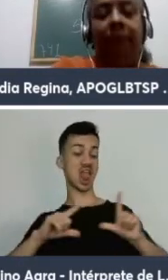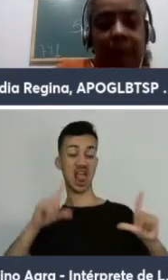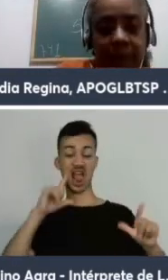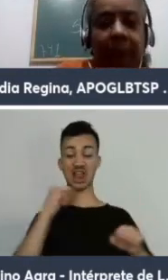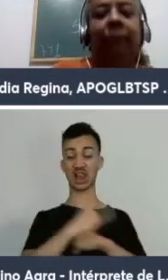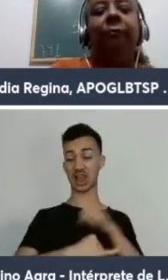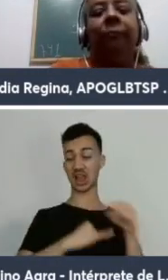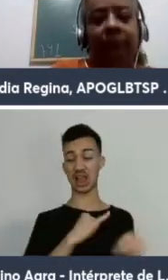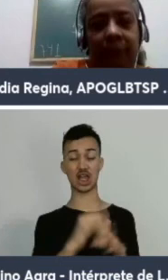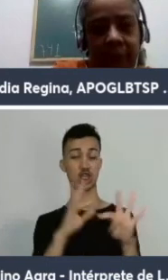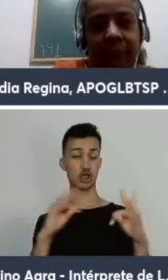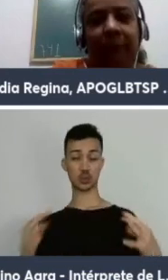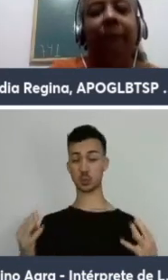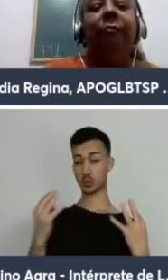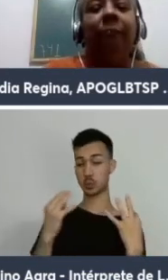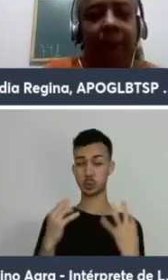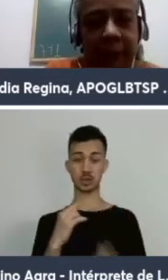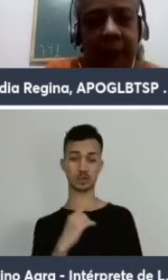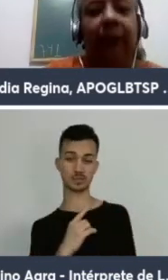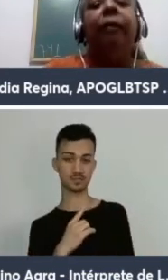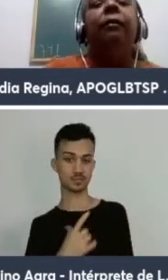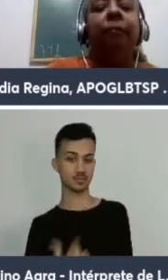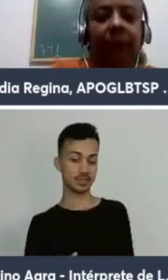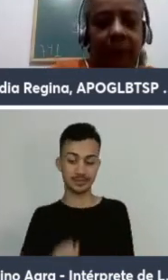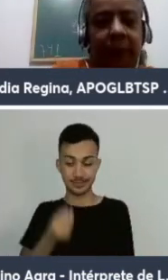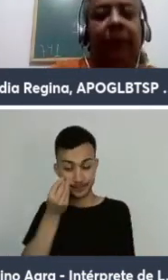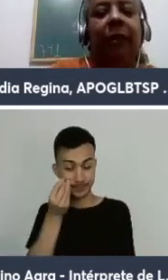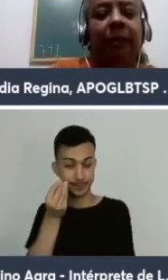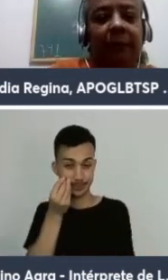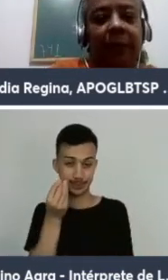é? Fica mais grave ainda.